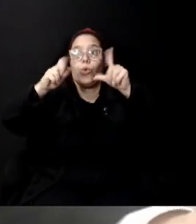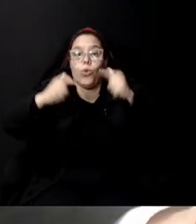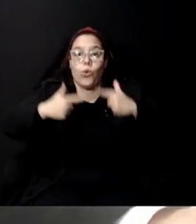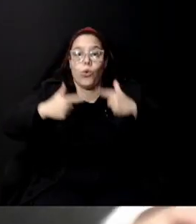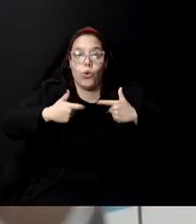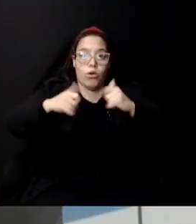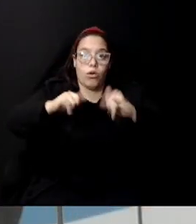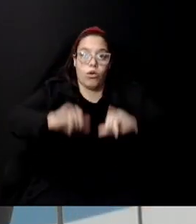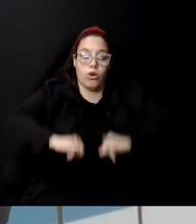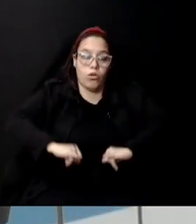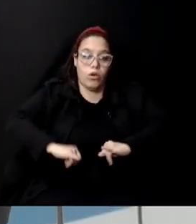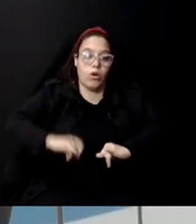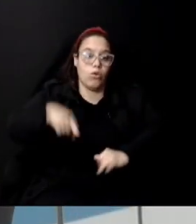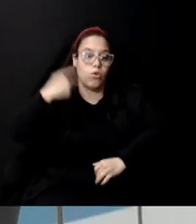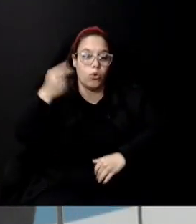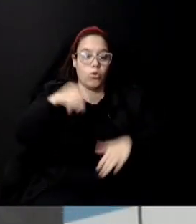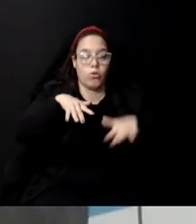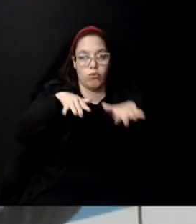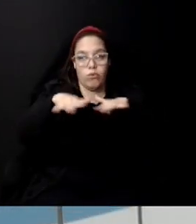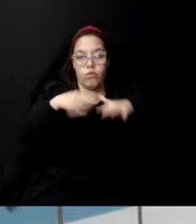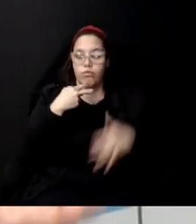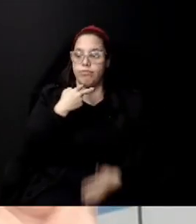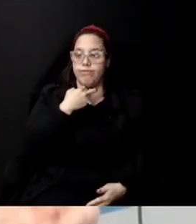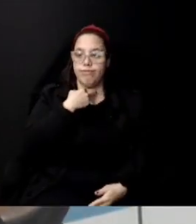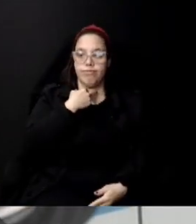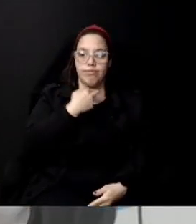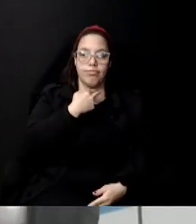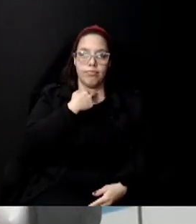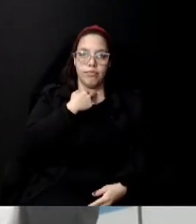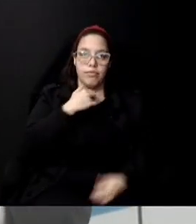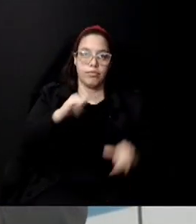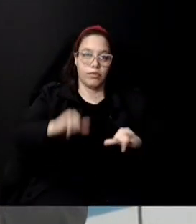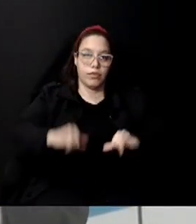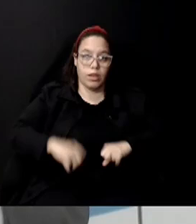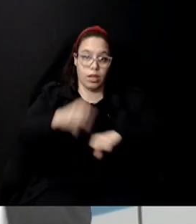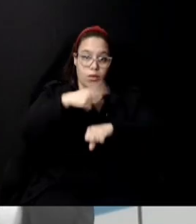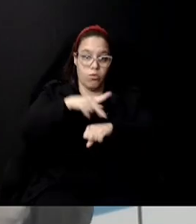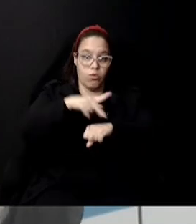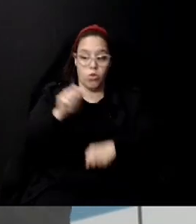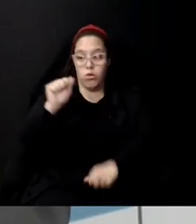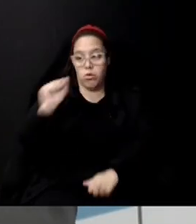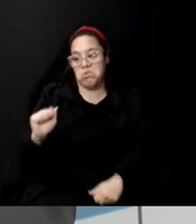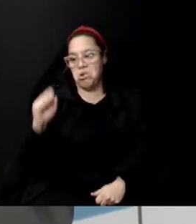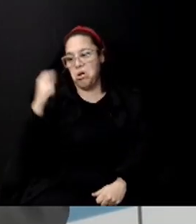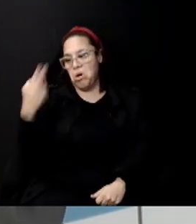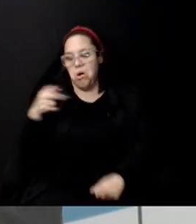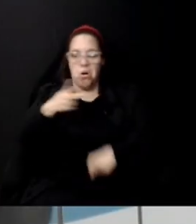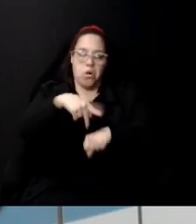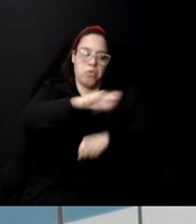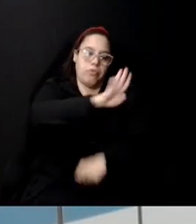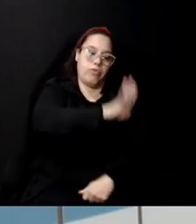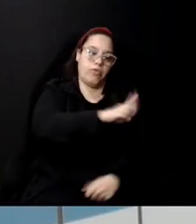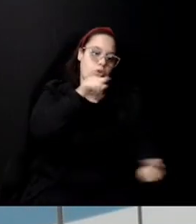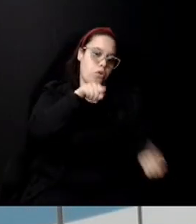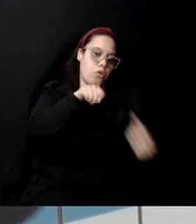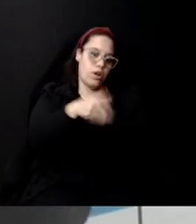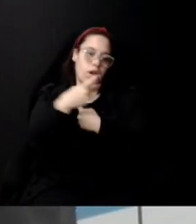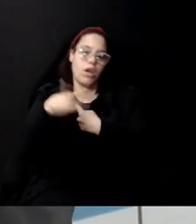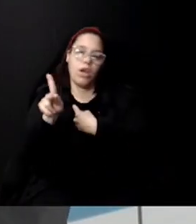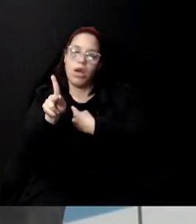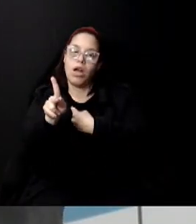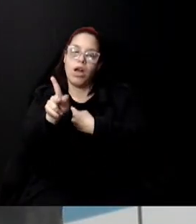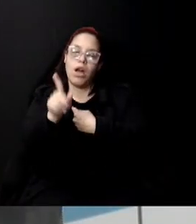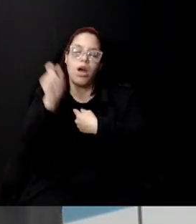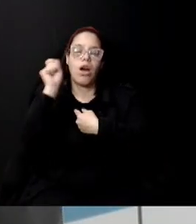momentos. Então ela não pode estar preocupada com o ataque que o país A ou o país B fez contra ela para dizer a ONU